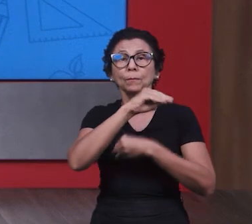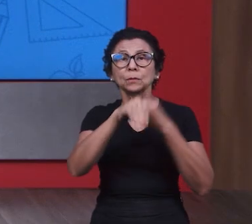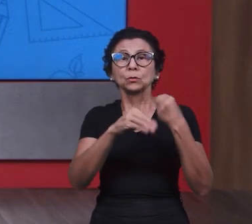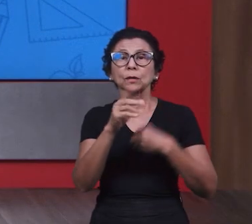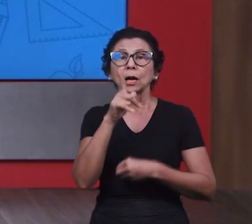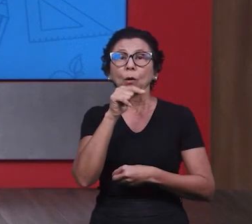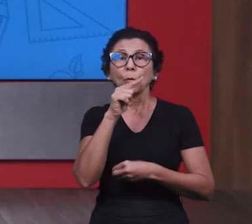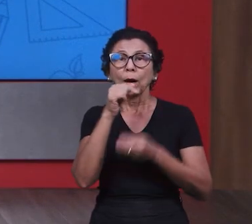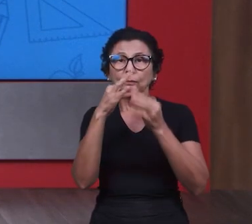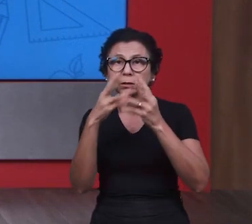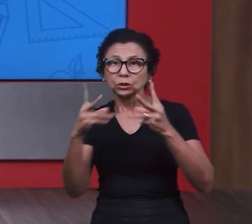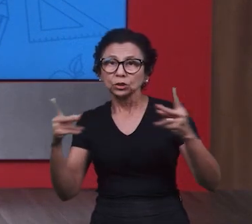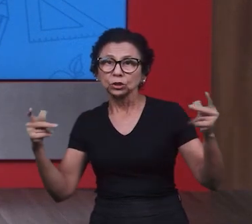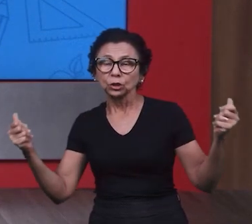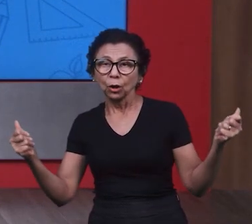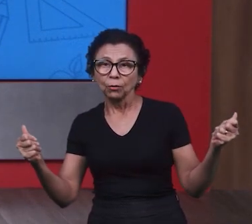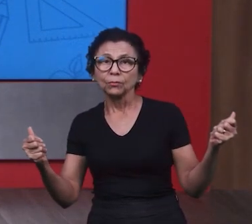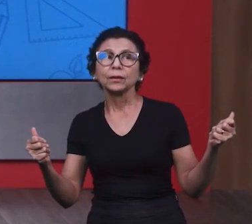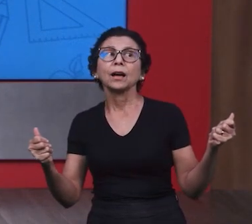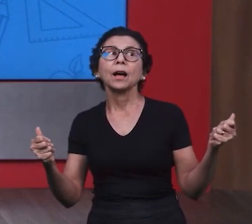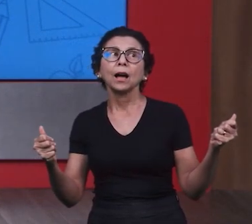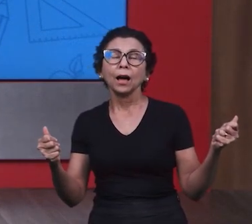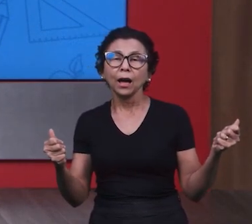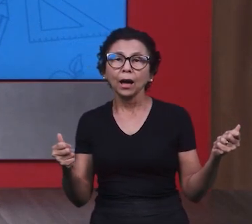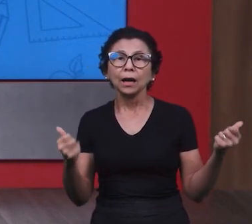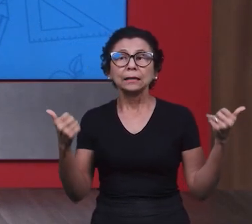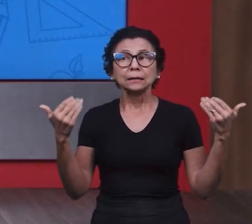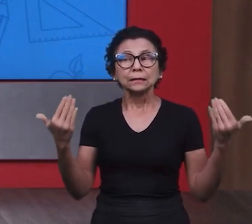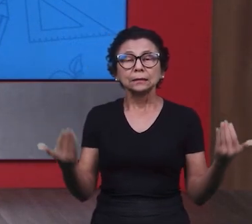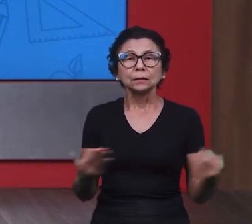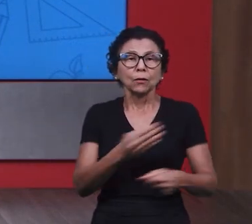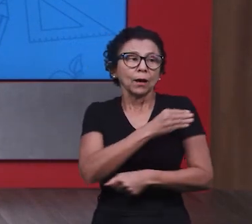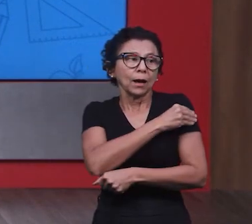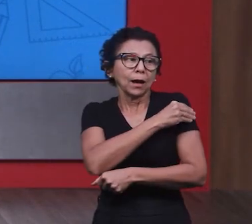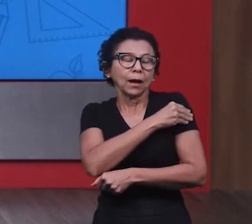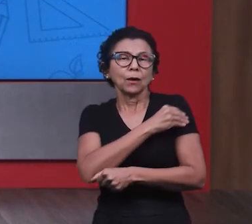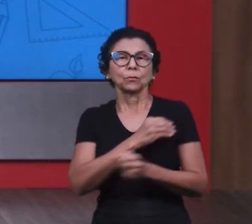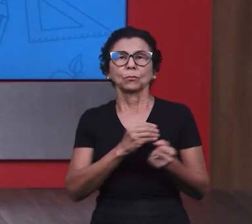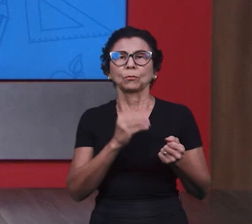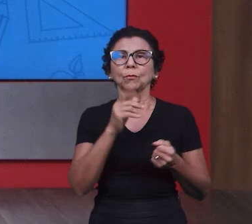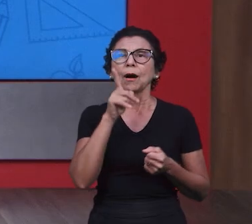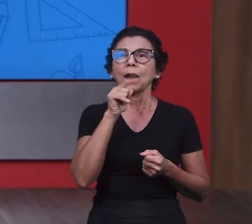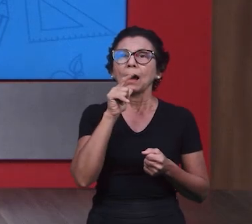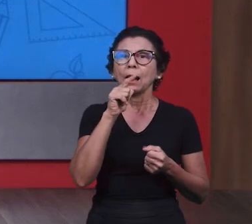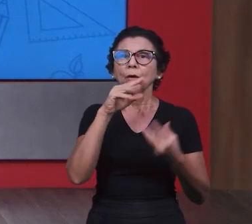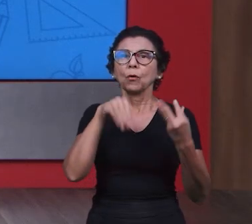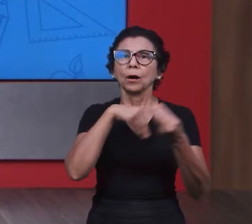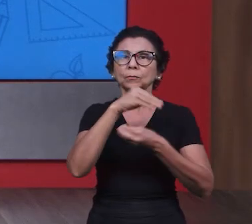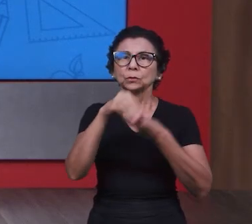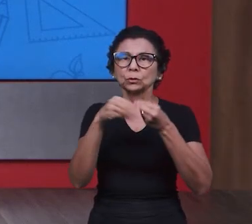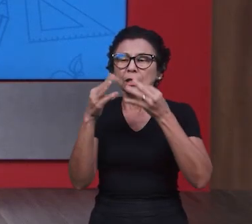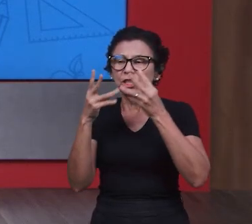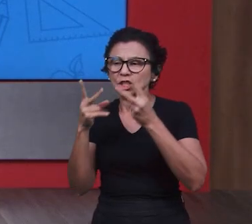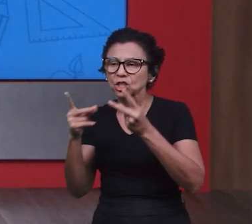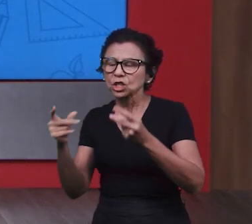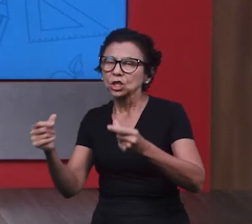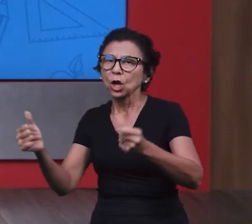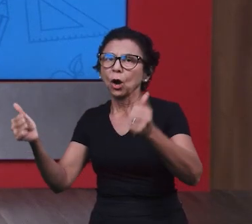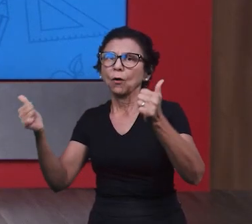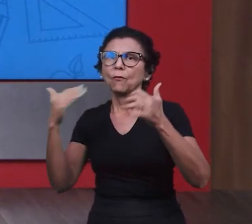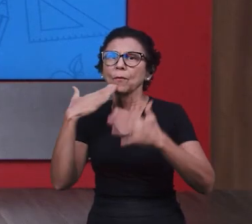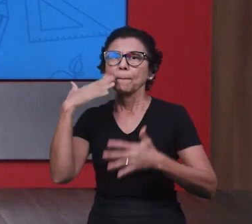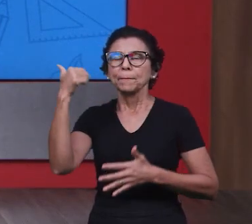Isso quer dizer, a interação do álcool com a água é mais forte do que a interação do álcool com a